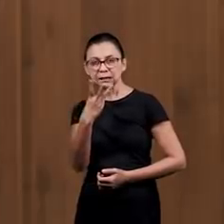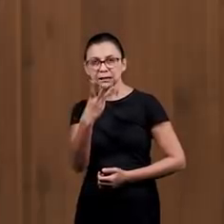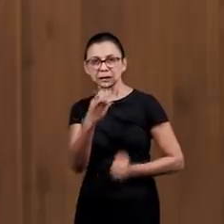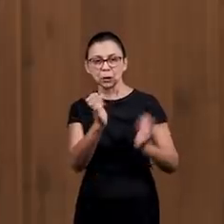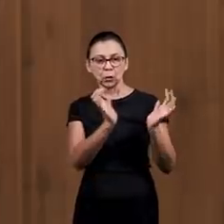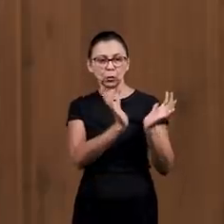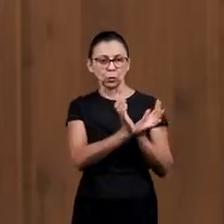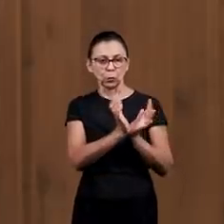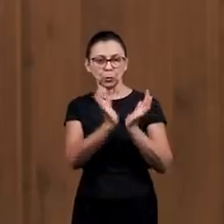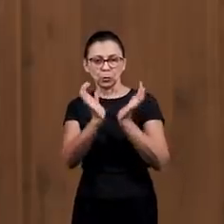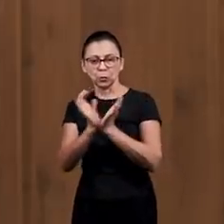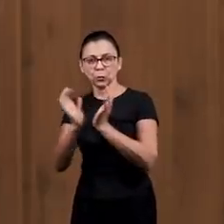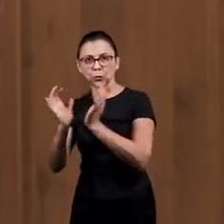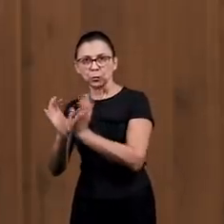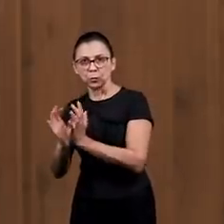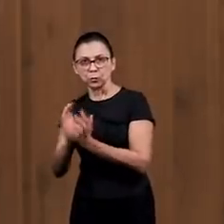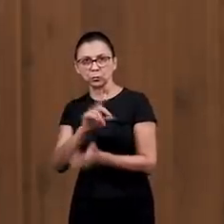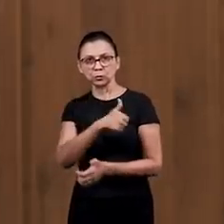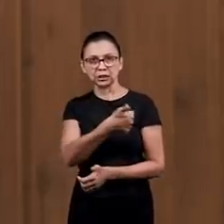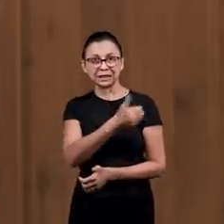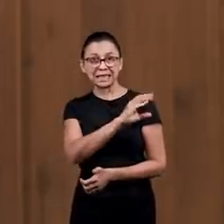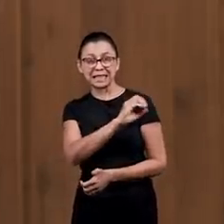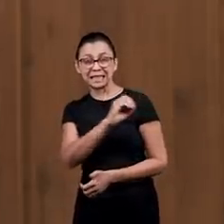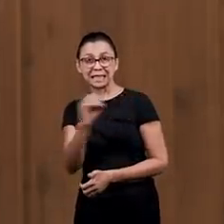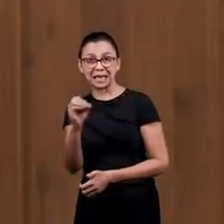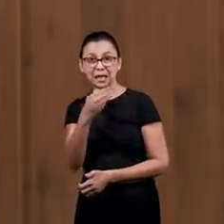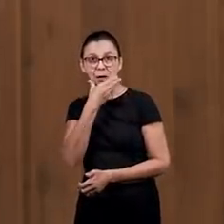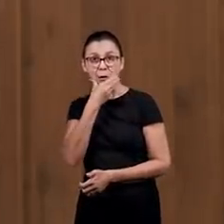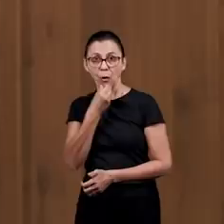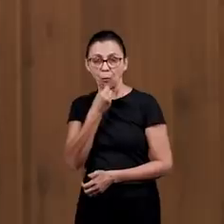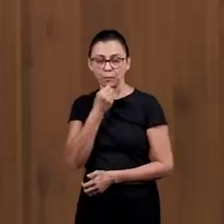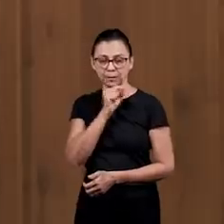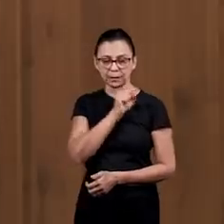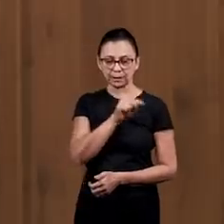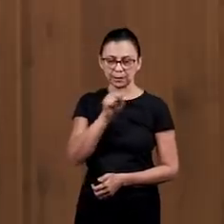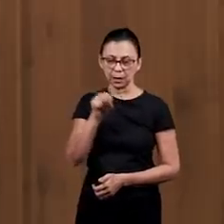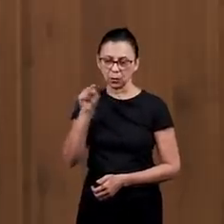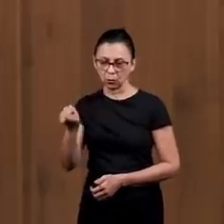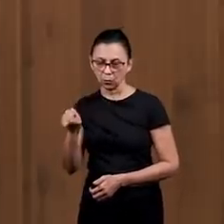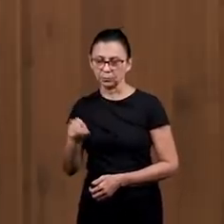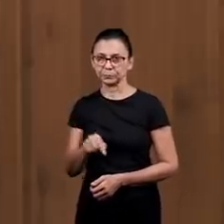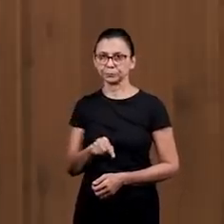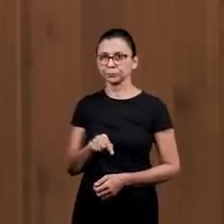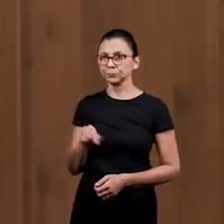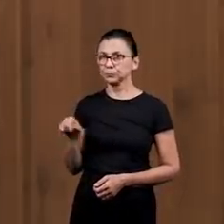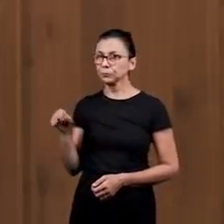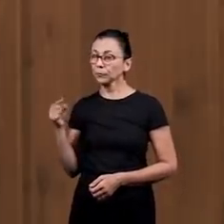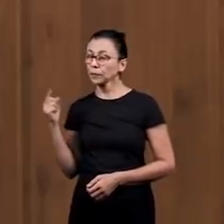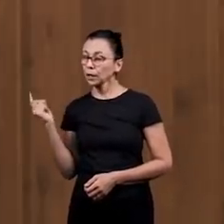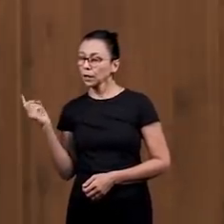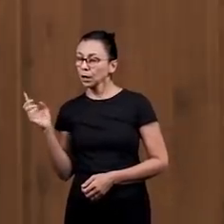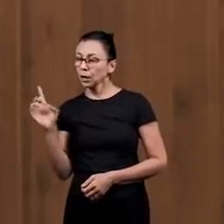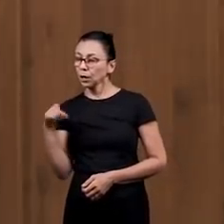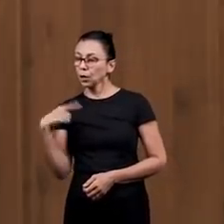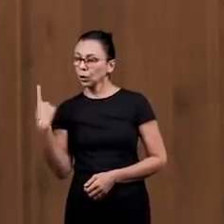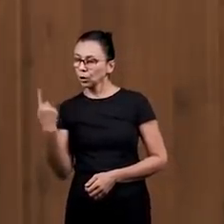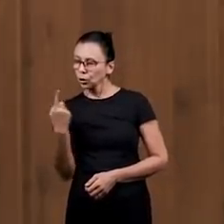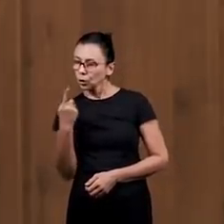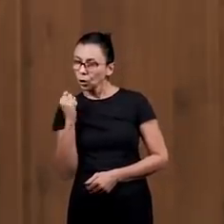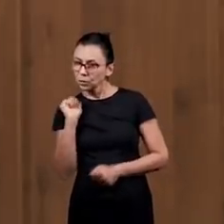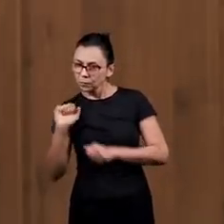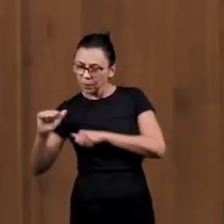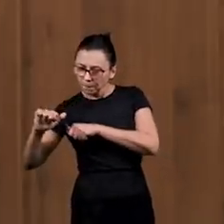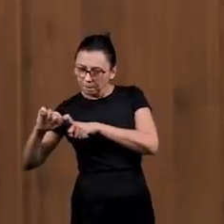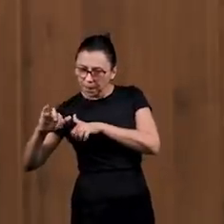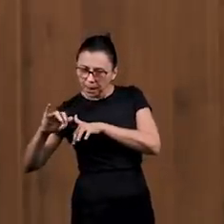aquelas armas a cada um deles e disse a eles o seguinte: nós vamos nos aproximar do acampamento